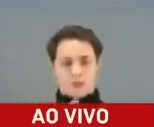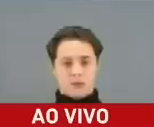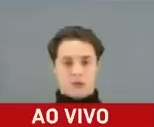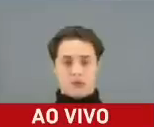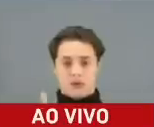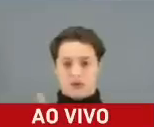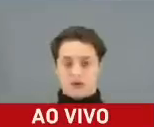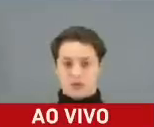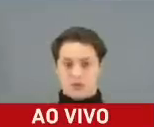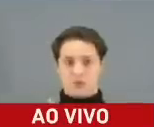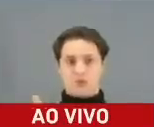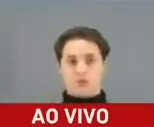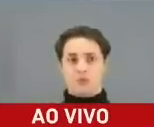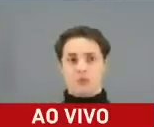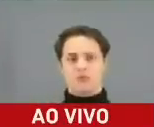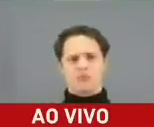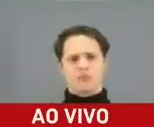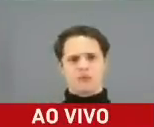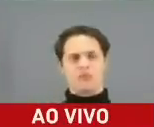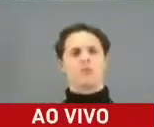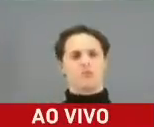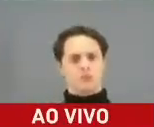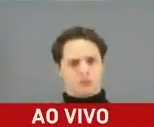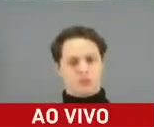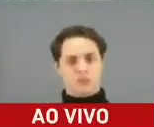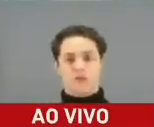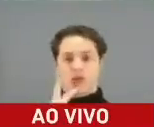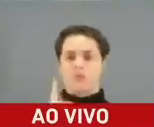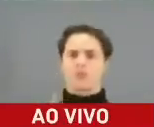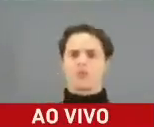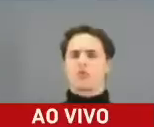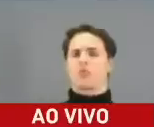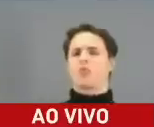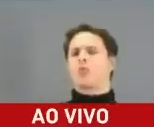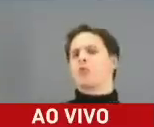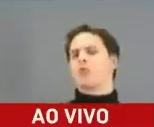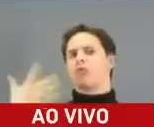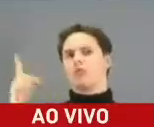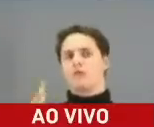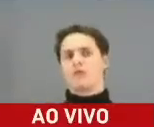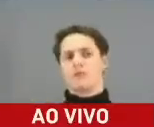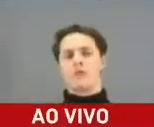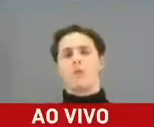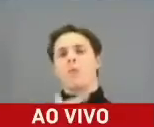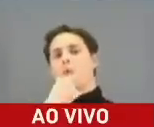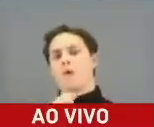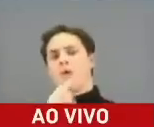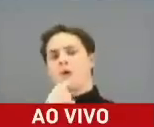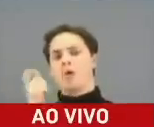in the Wind. E lá pelas tantas, a metade para o fim da música, ele pergunta: How many times can a man turn his